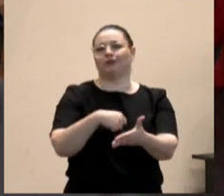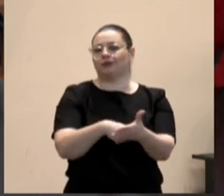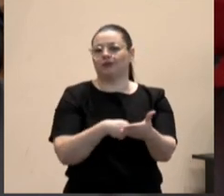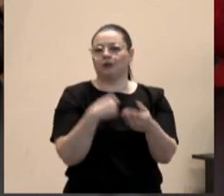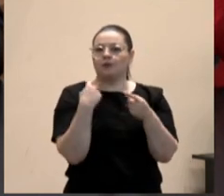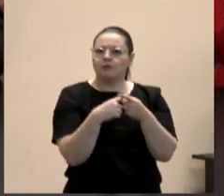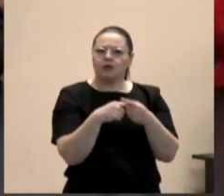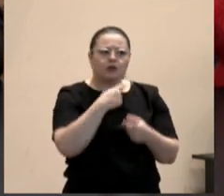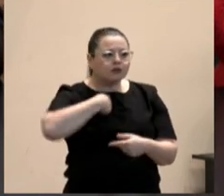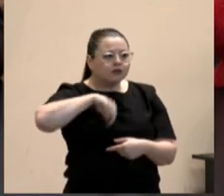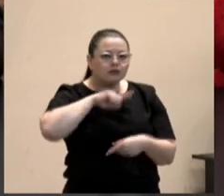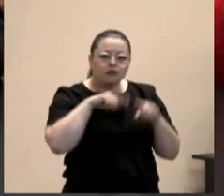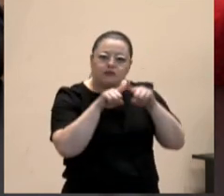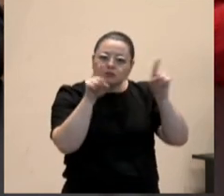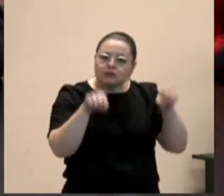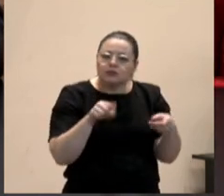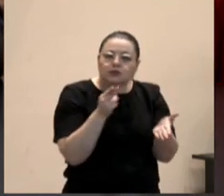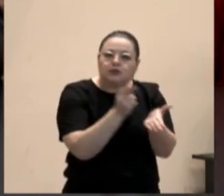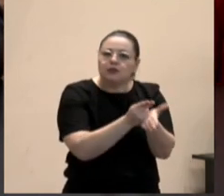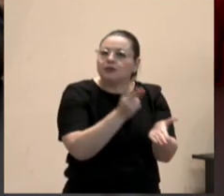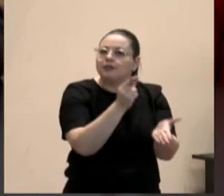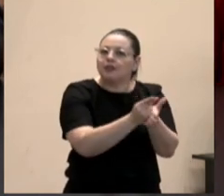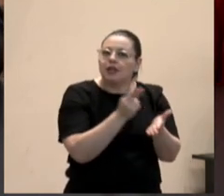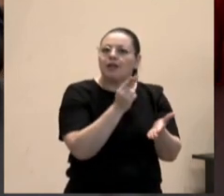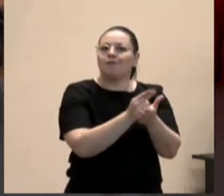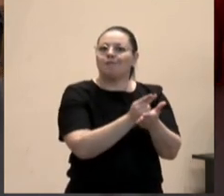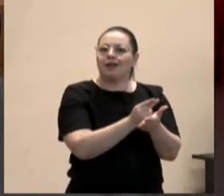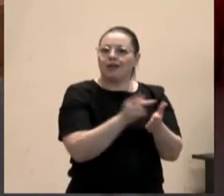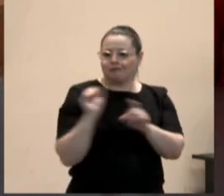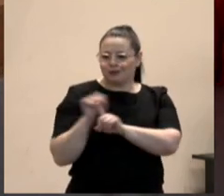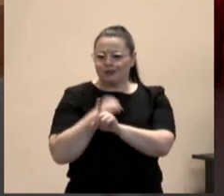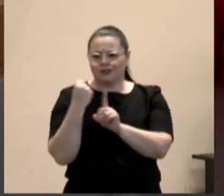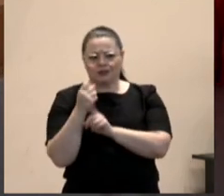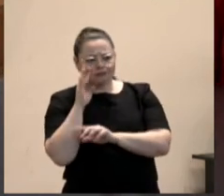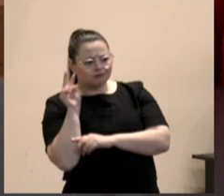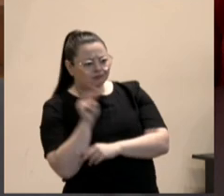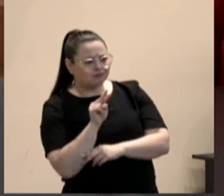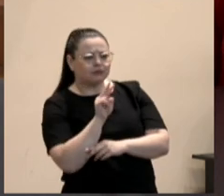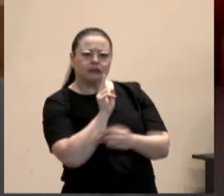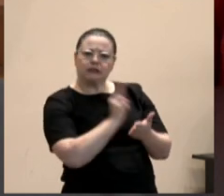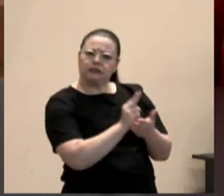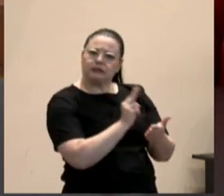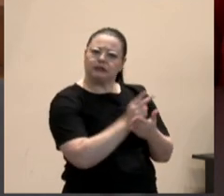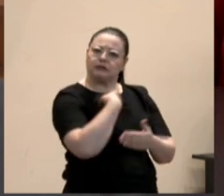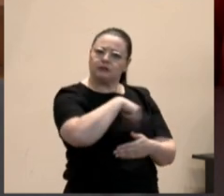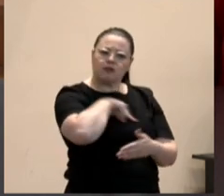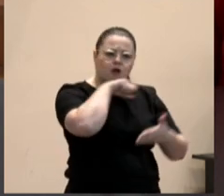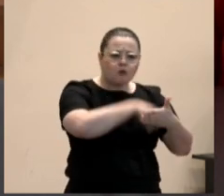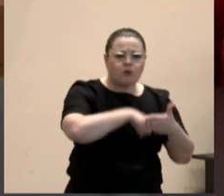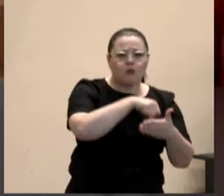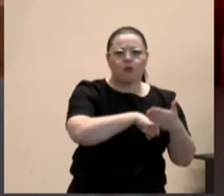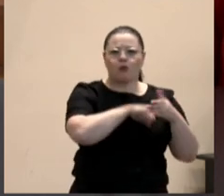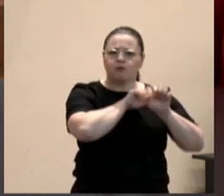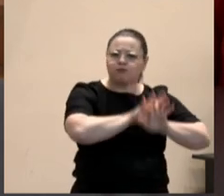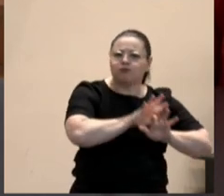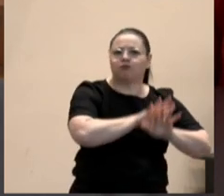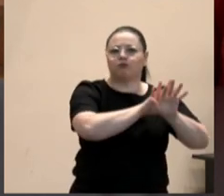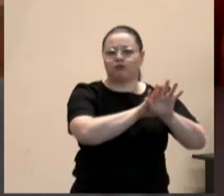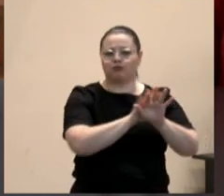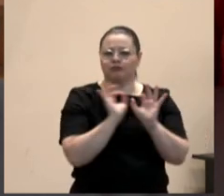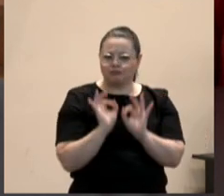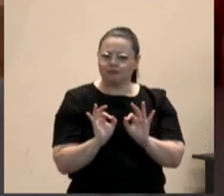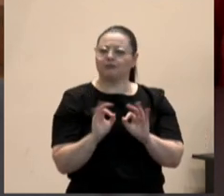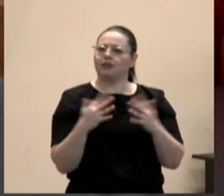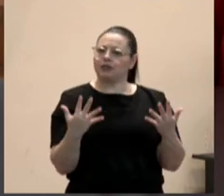sempre serviram de exemplo a uma sociedade que busca seus direitos através da luta. E isso,